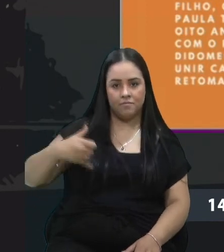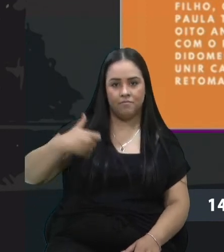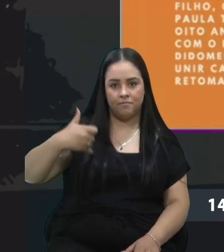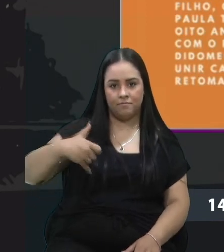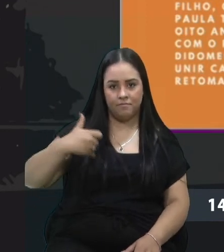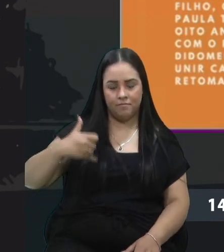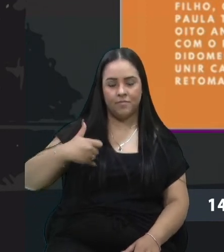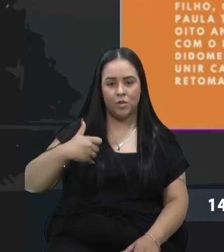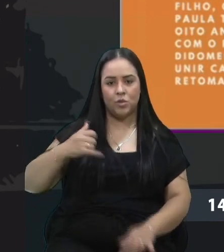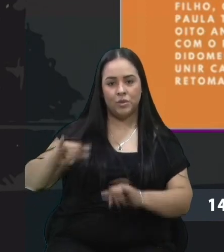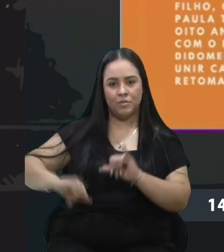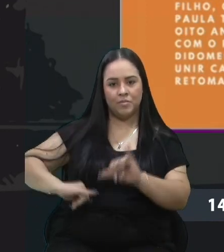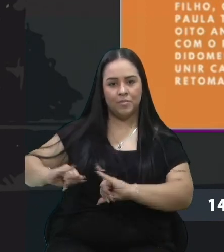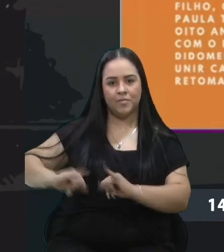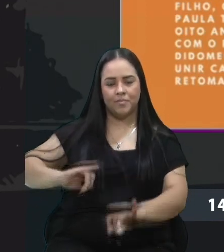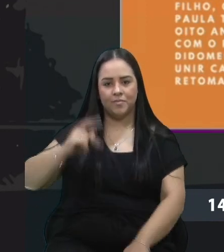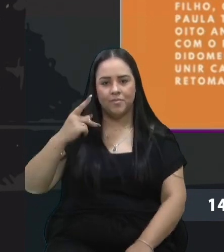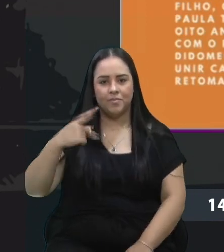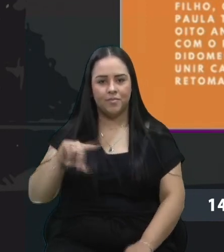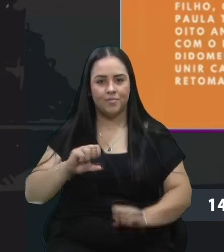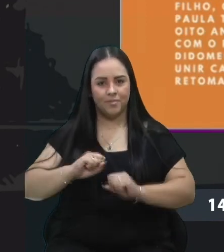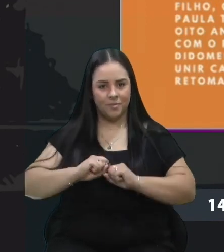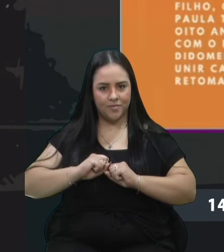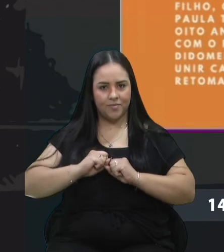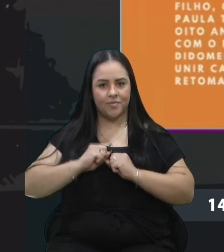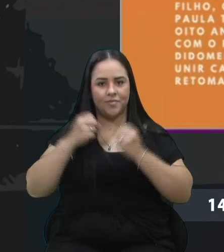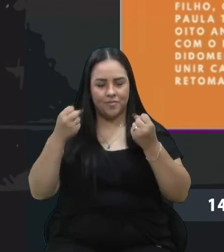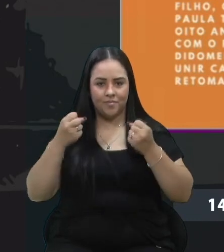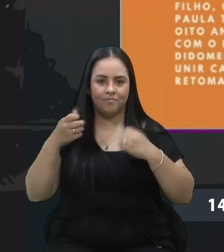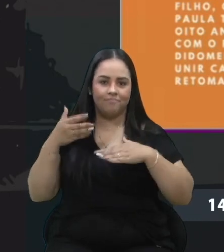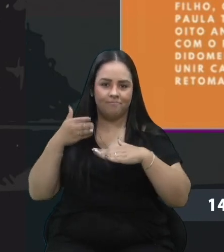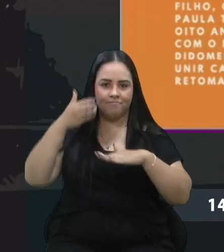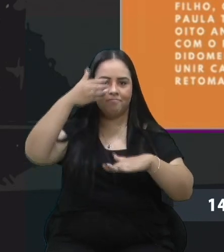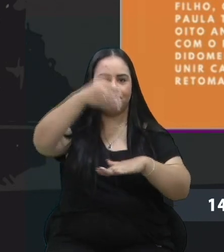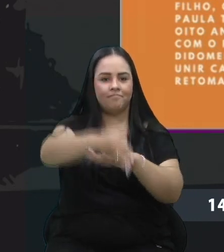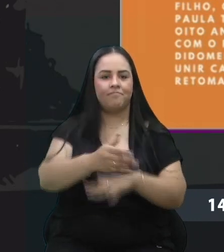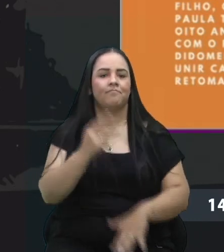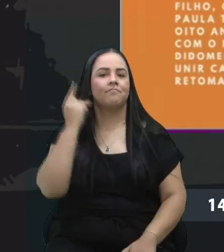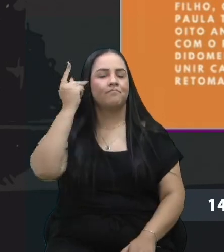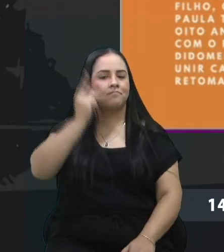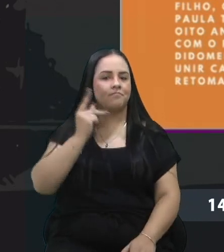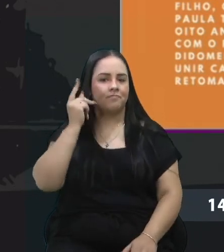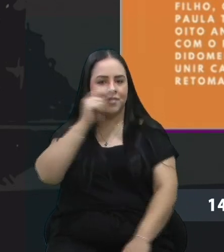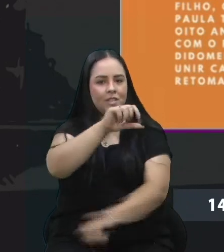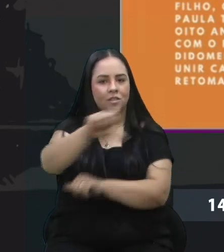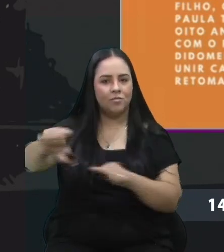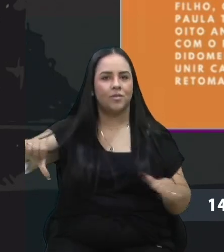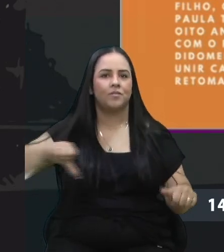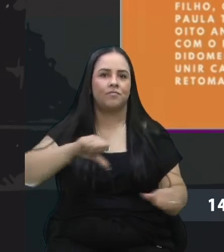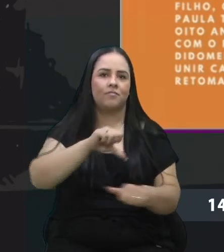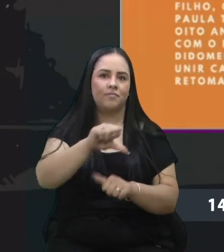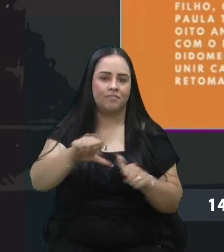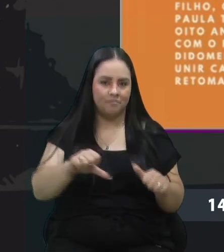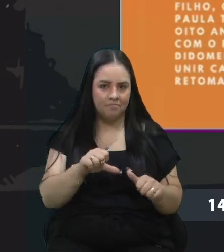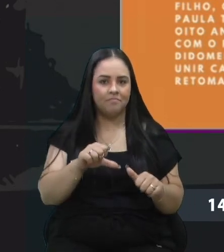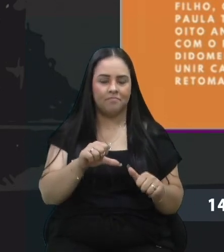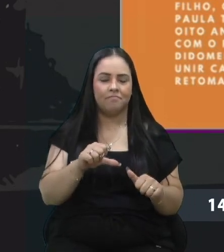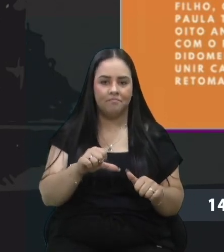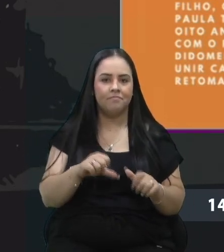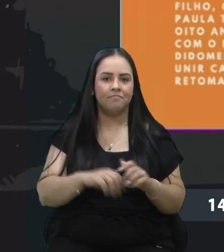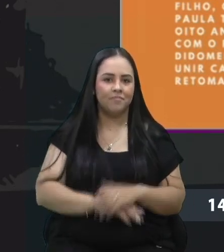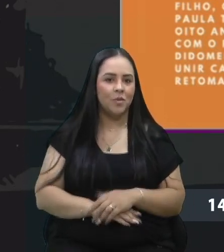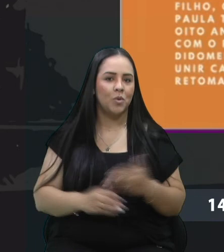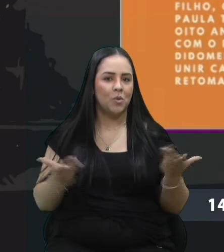dor uma ferramenta para entrar para a política e para mudar a política. Então, a nossa,